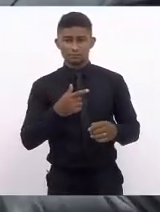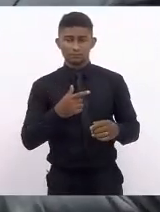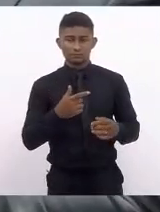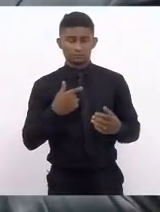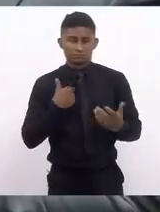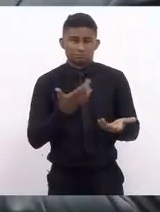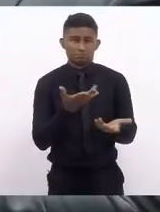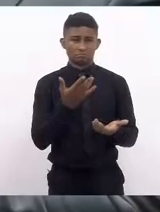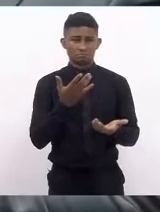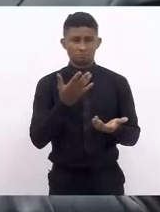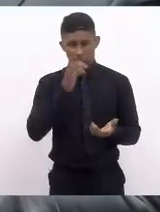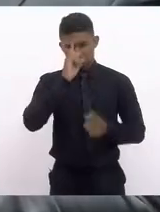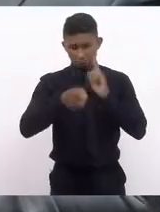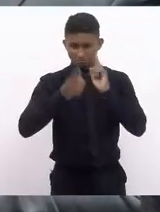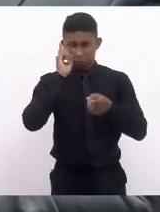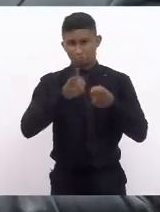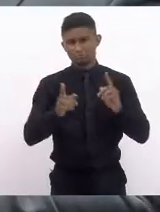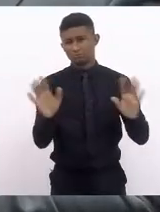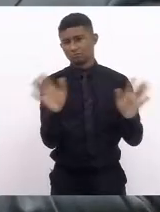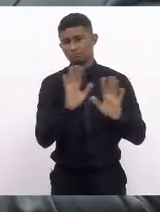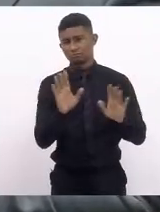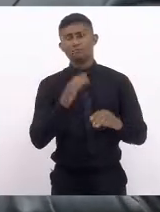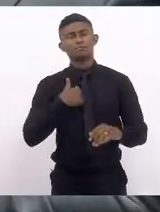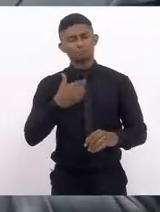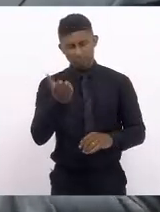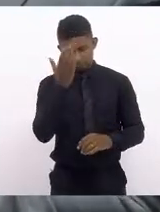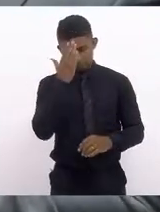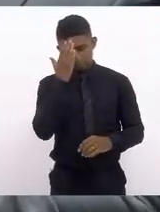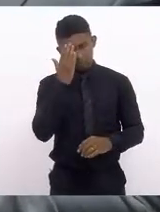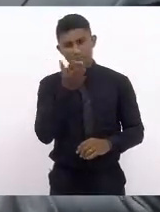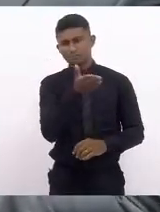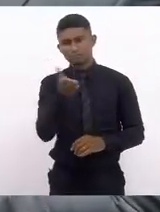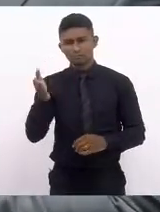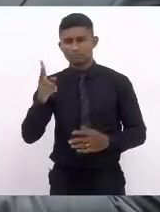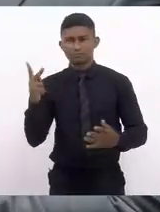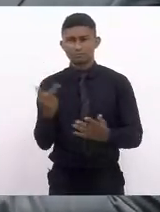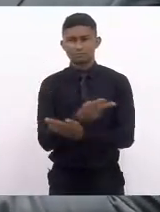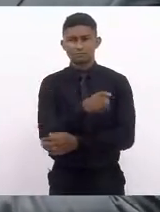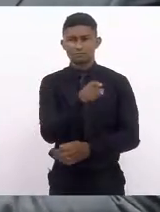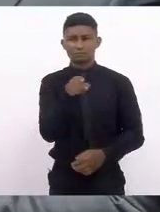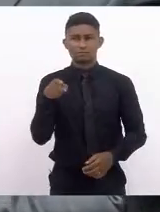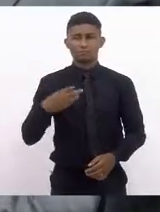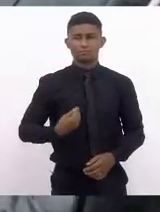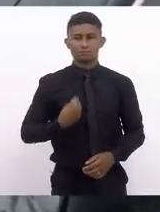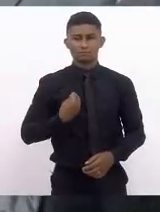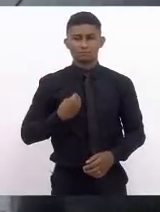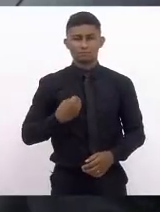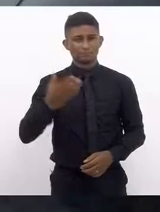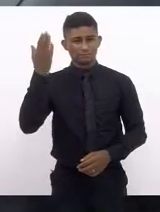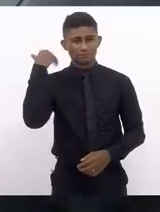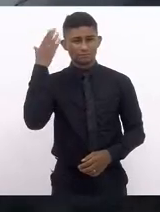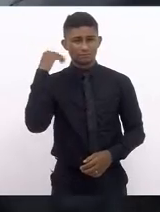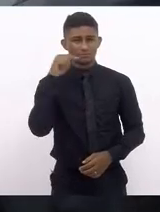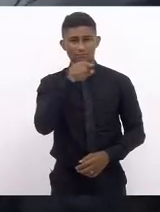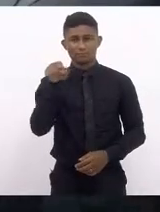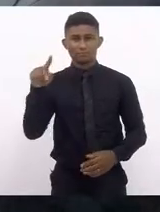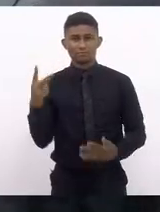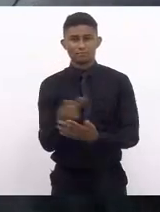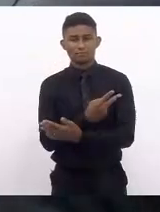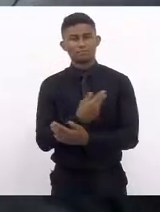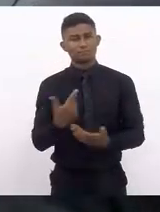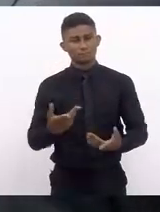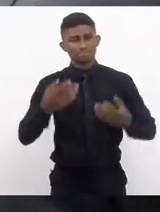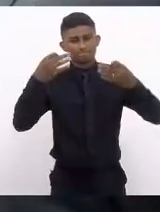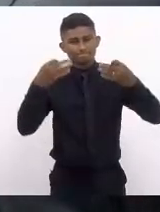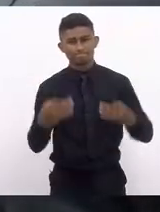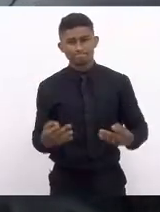não quero legislar em causa própria mas eu sei o que os meus companheiros passaram ao longo do tempo do passado e hoje não nada mais do